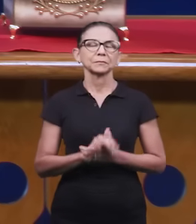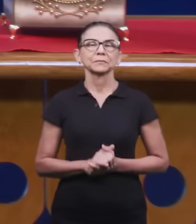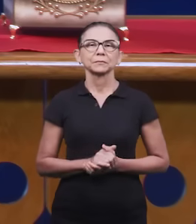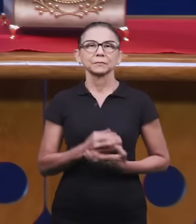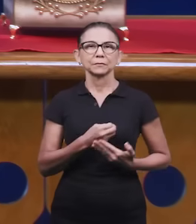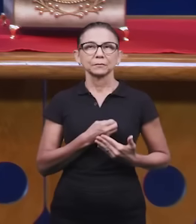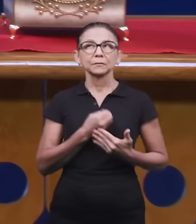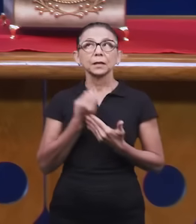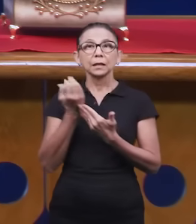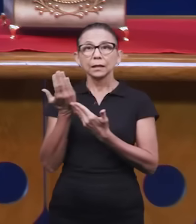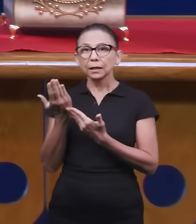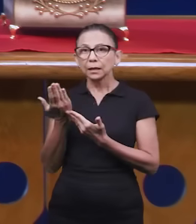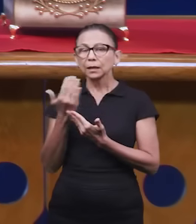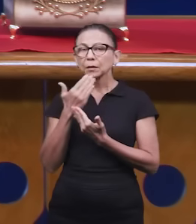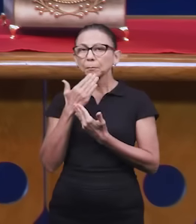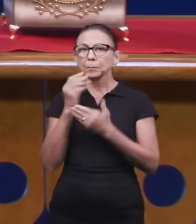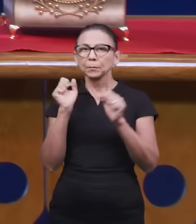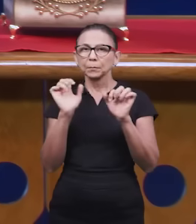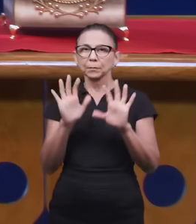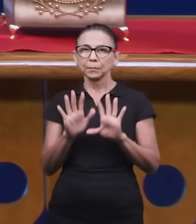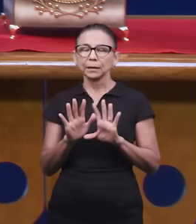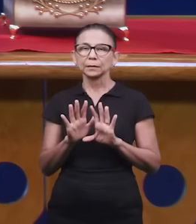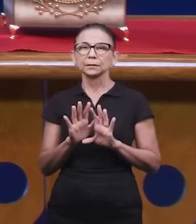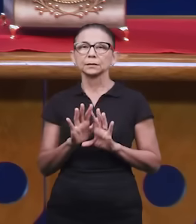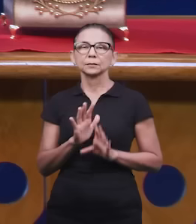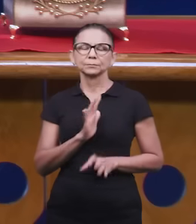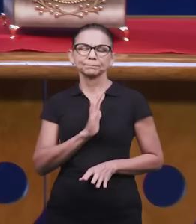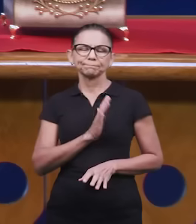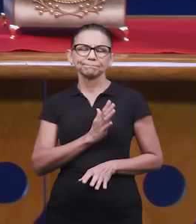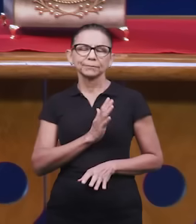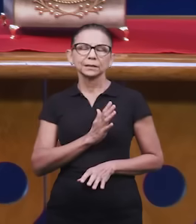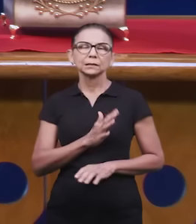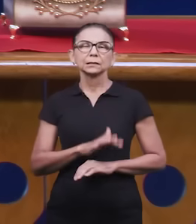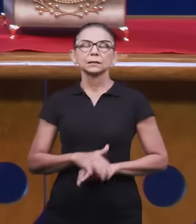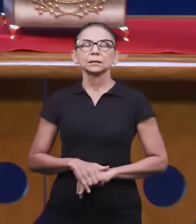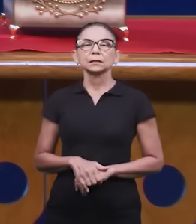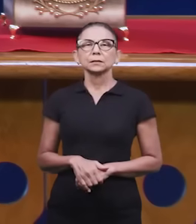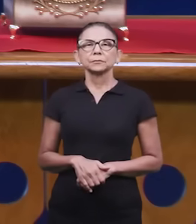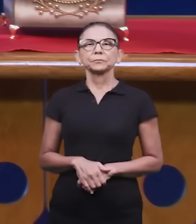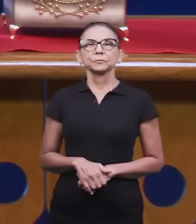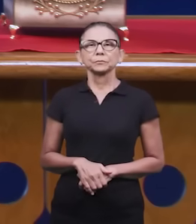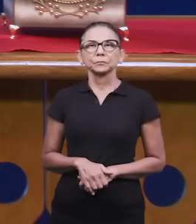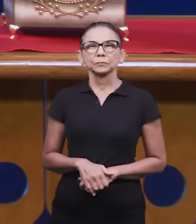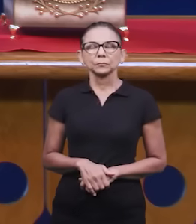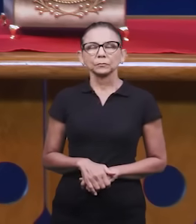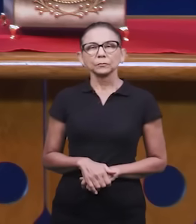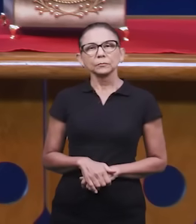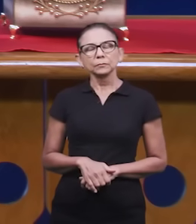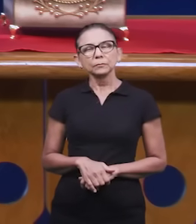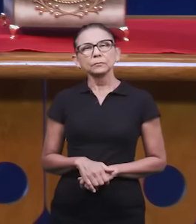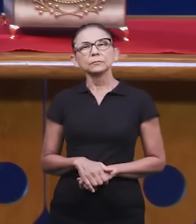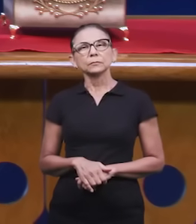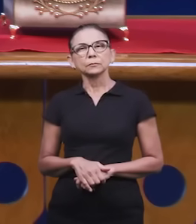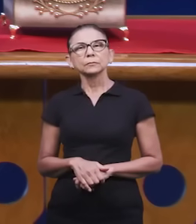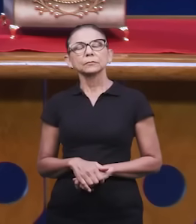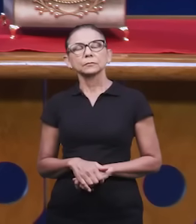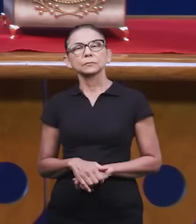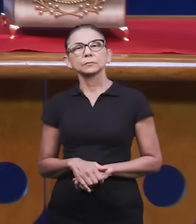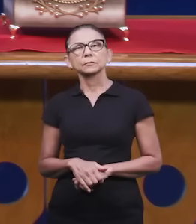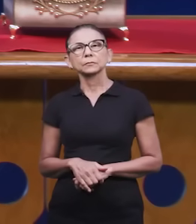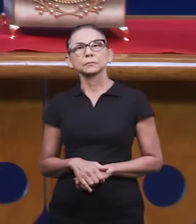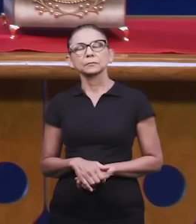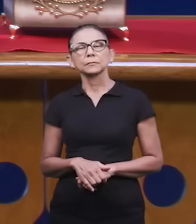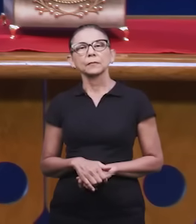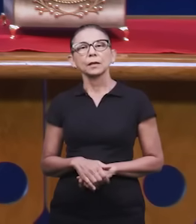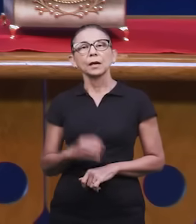orar. Coloque a sua vida diante do Senhor, peça uma bênção ao Senhor, ao seu coração, não somente em relação à palavra, que é